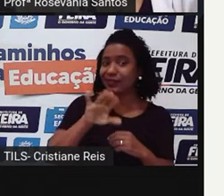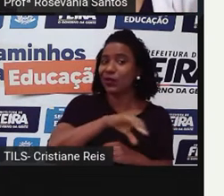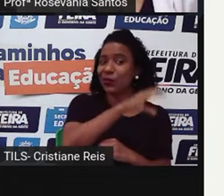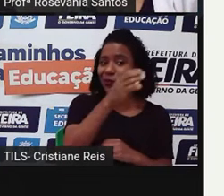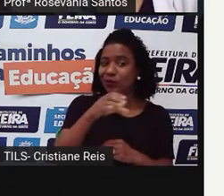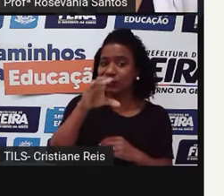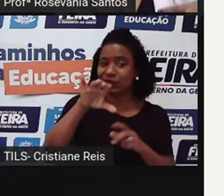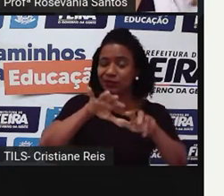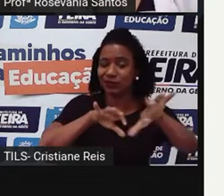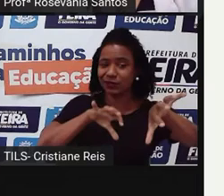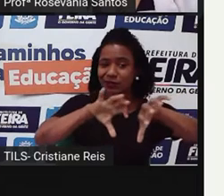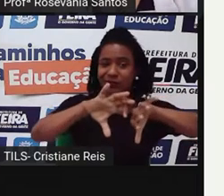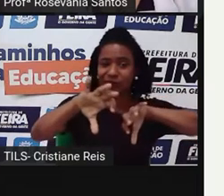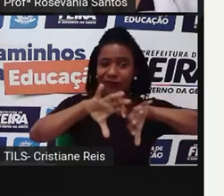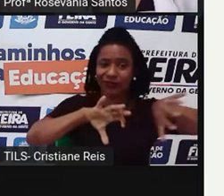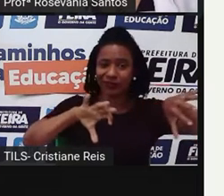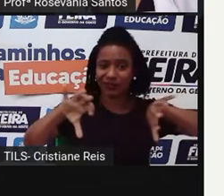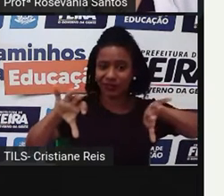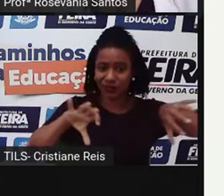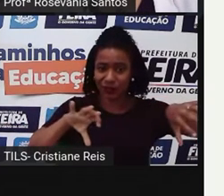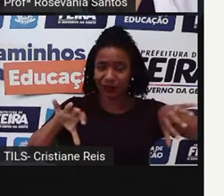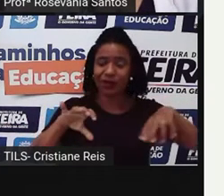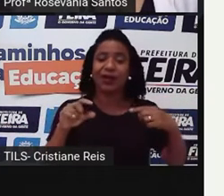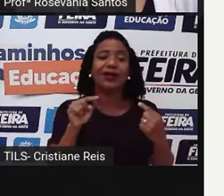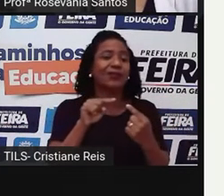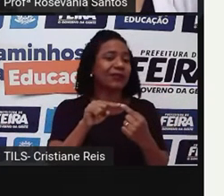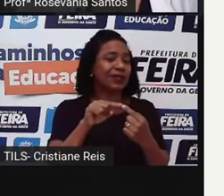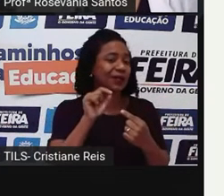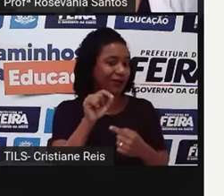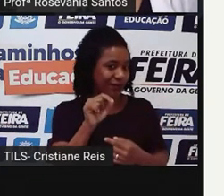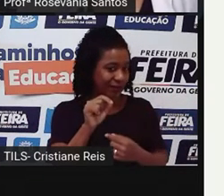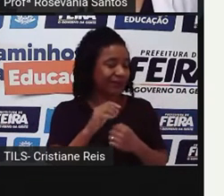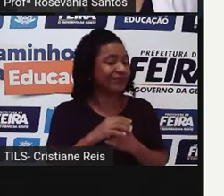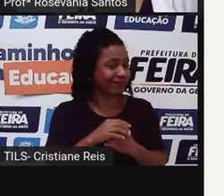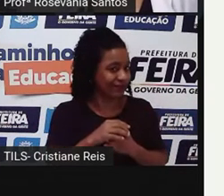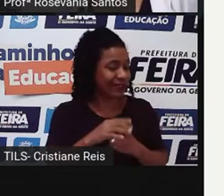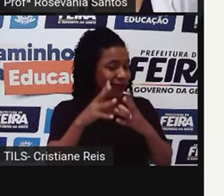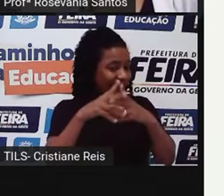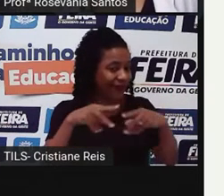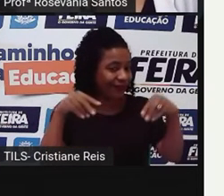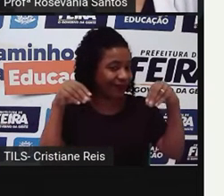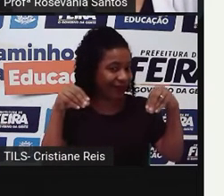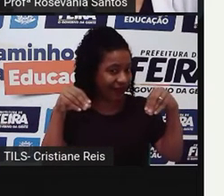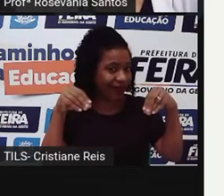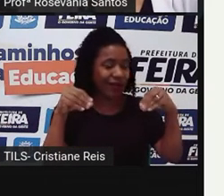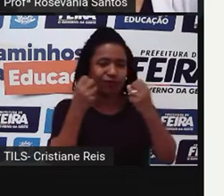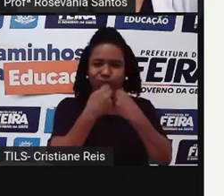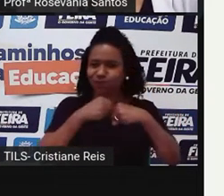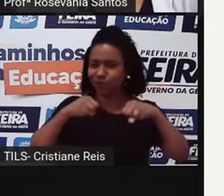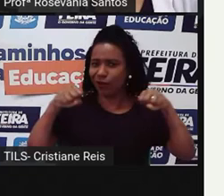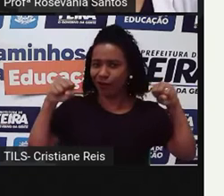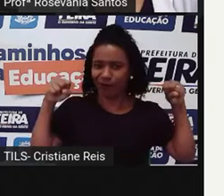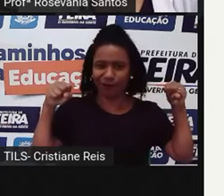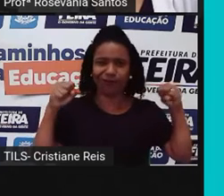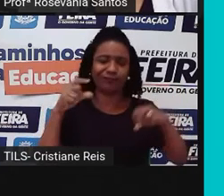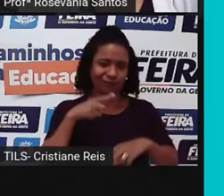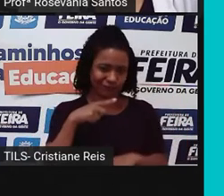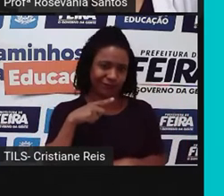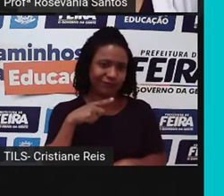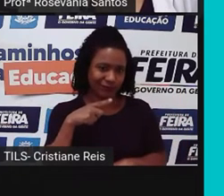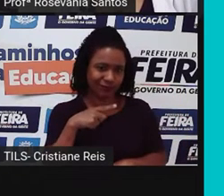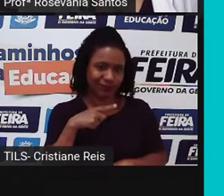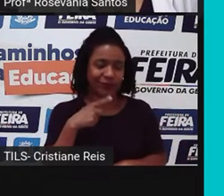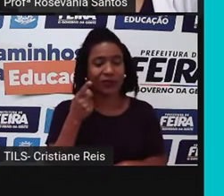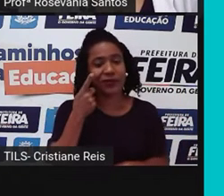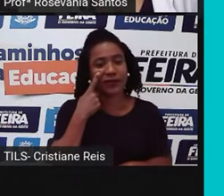divisão continental, você está levando em consideração grandes extensões de terra, né? Grandes espaços de terra.